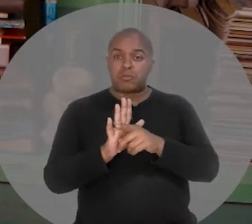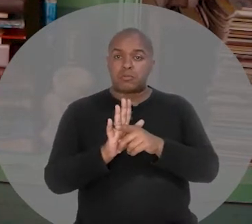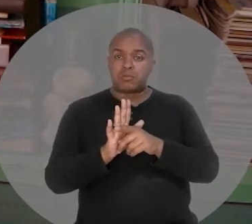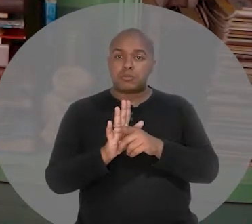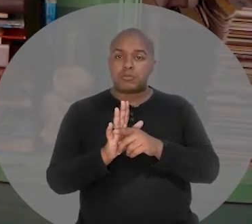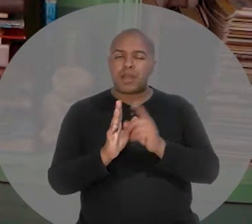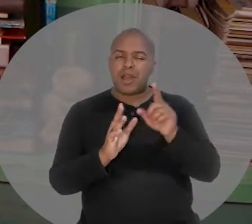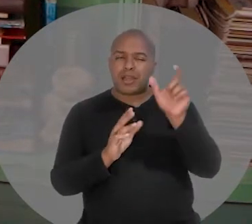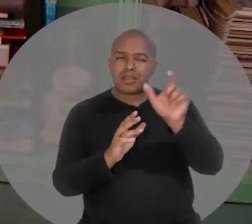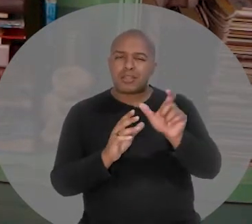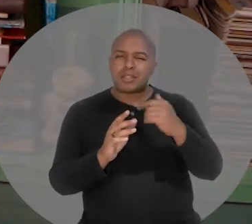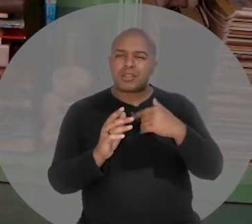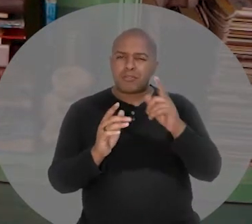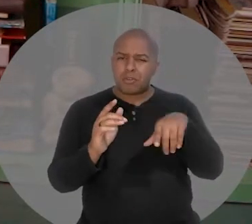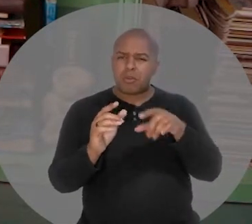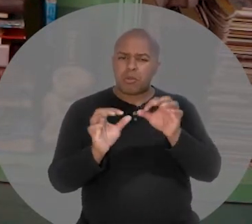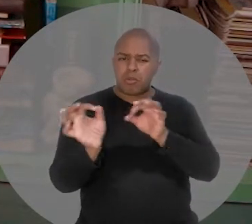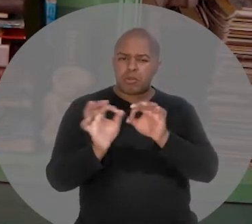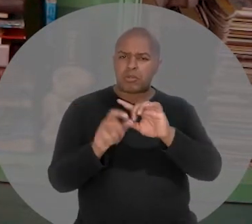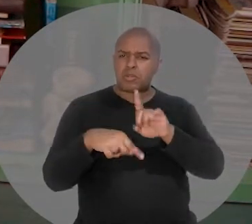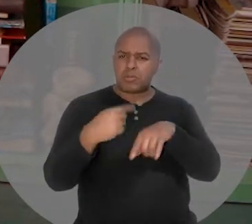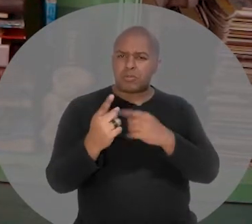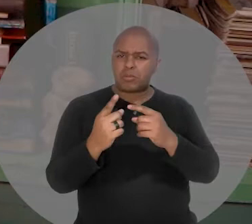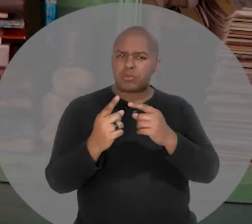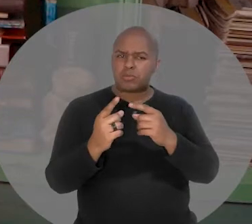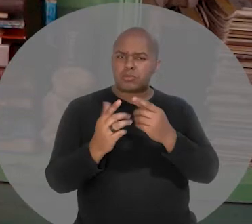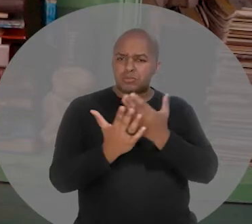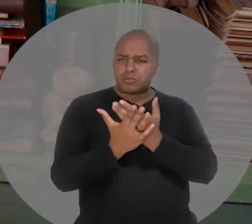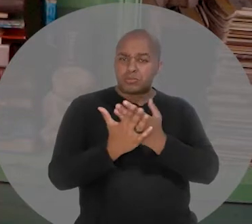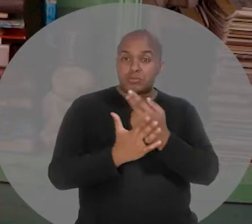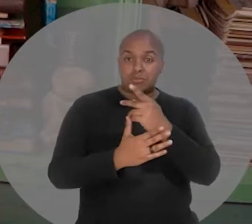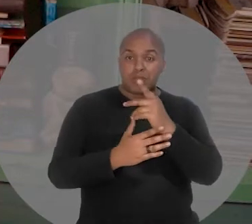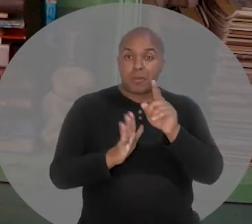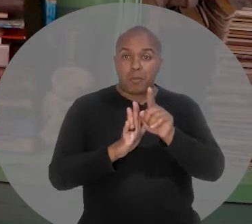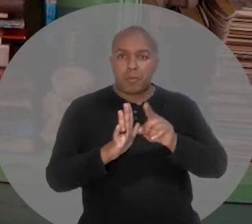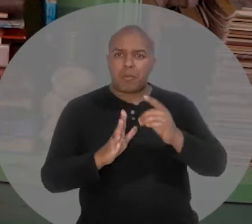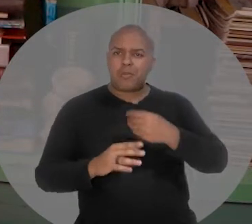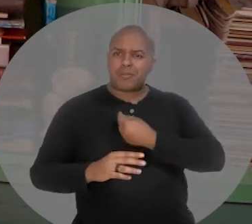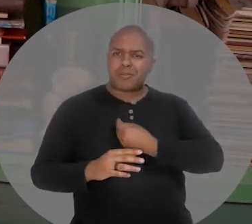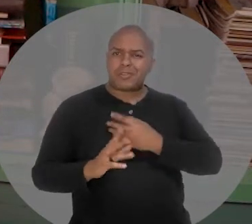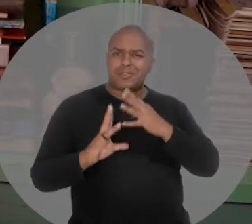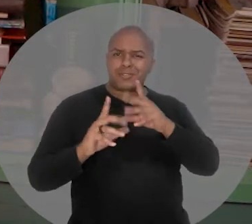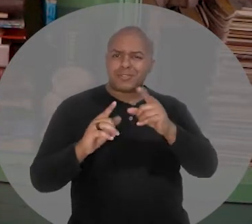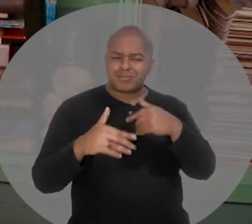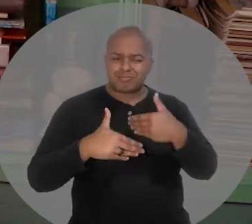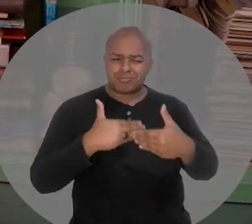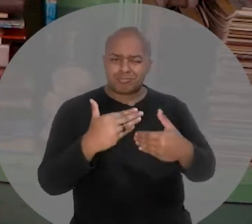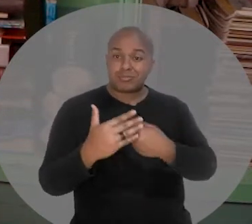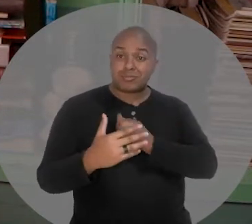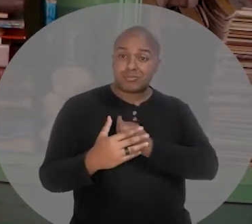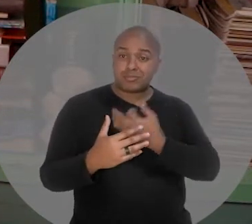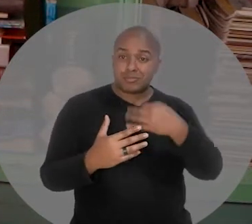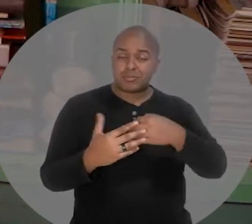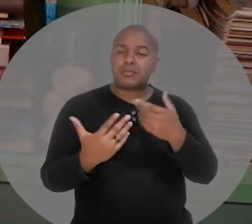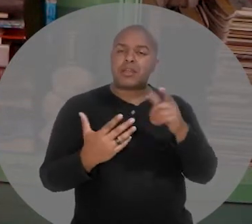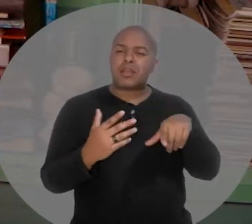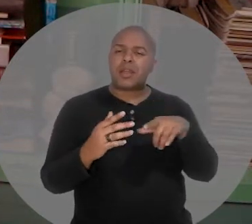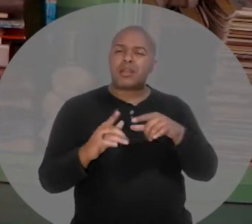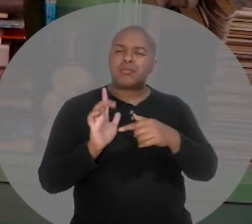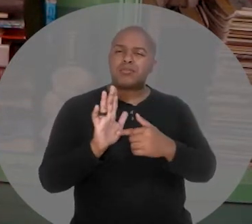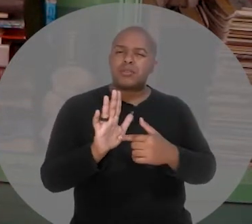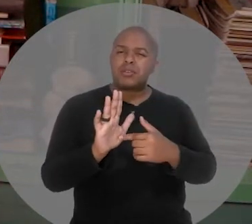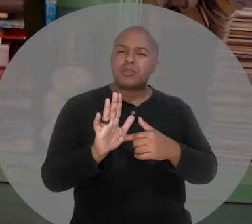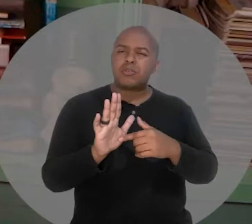denunciavam aquilo que foi objeto depois do estudo dela por toda a vida, por todo o tempo que ela viveu,